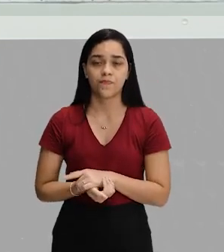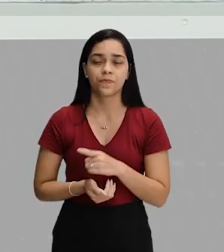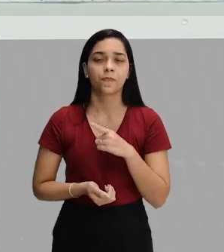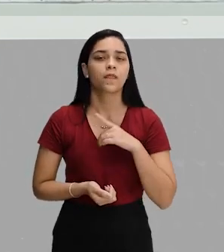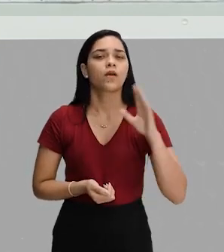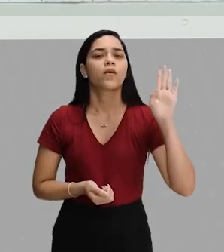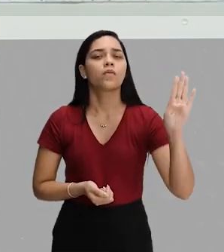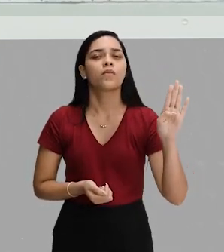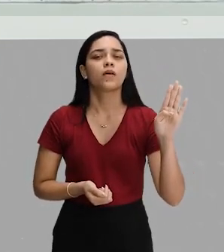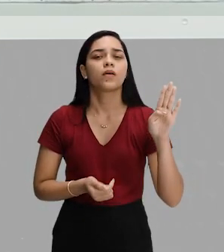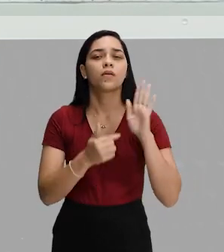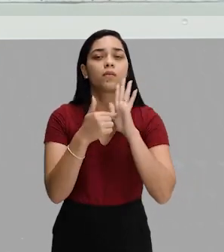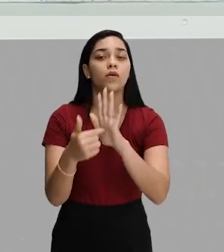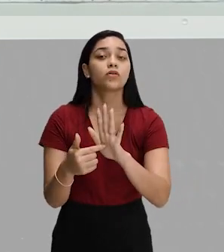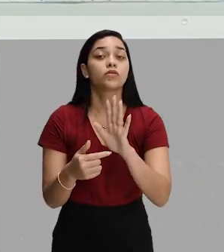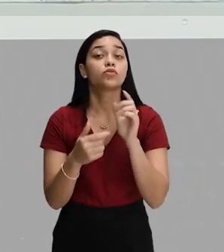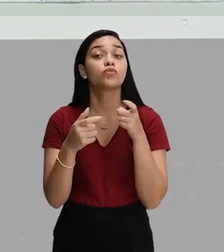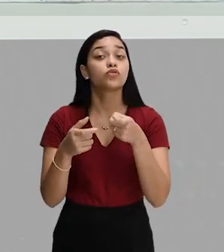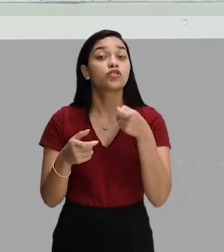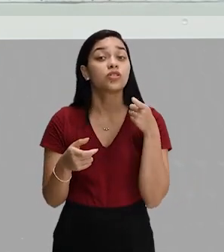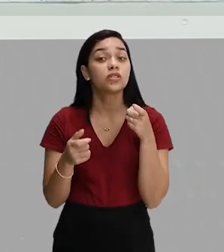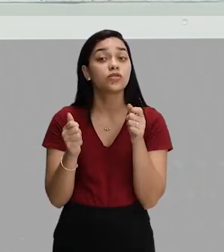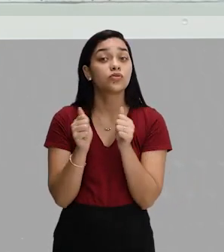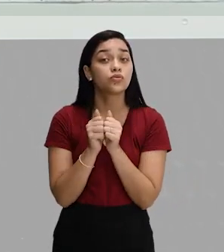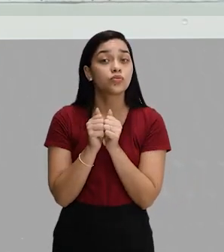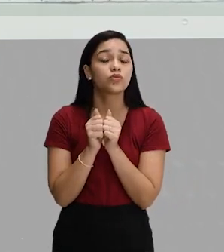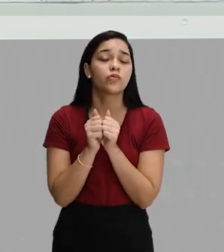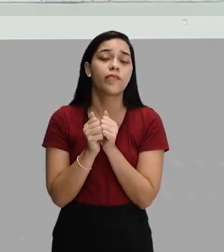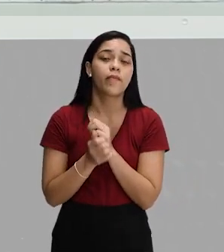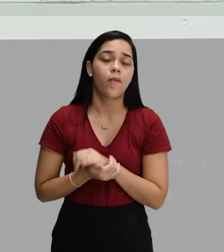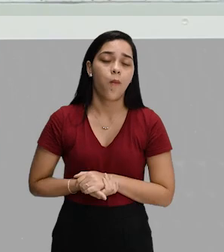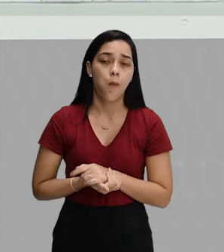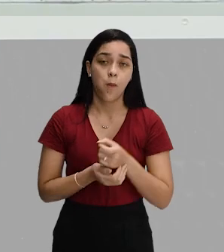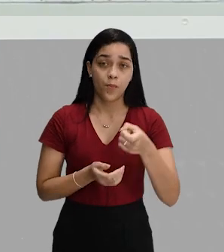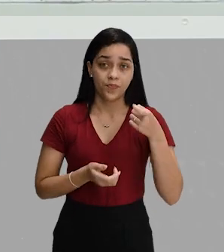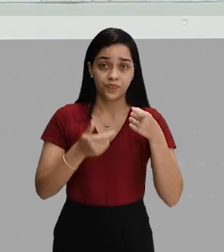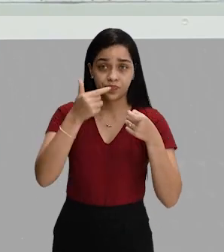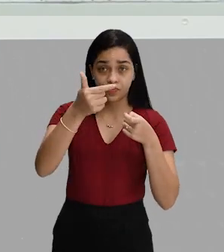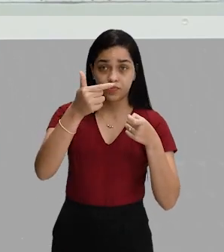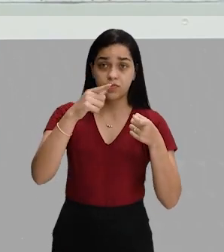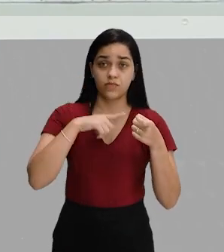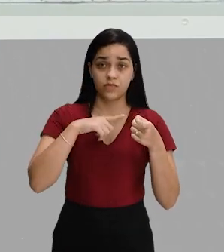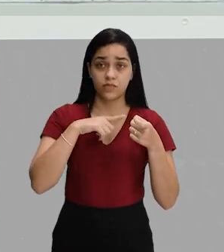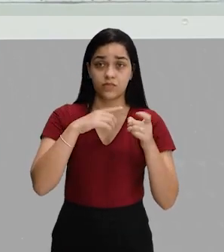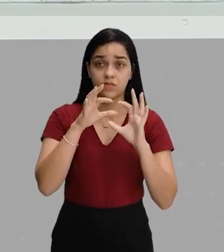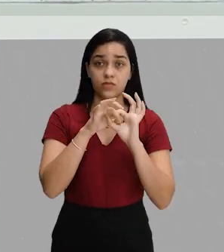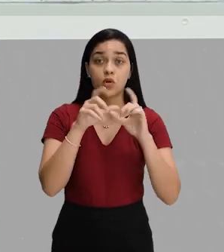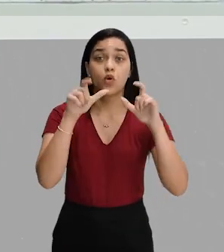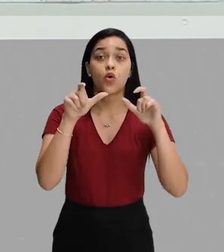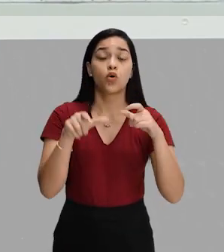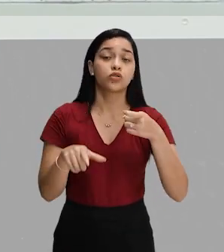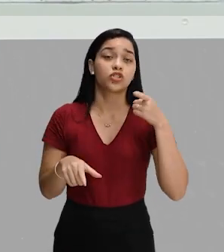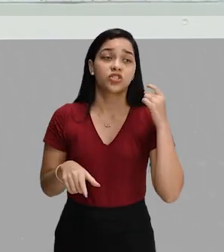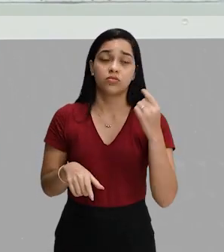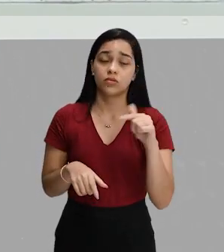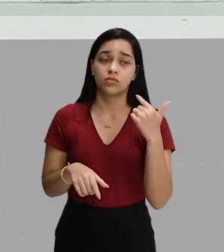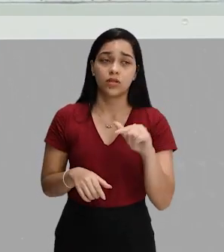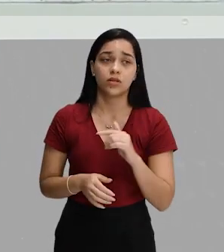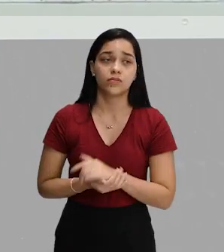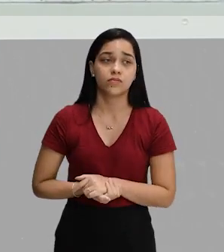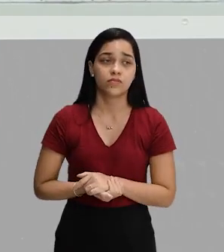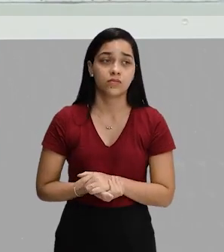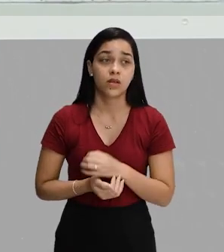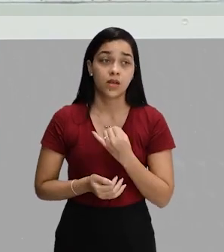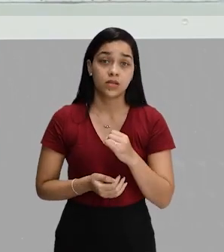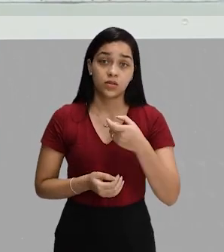Coeficiente B acompanha o x. X ao quadrado, termo dependente, cadê o x? Não tem. Se